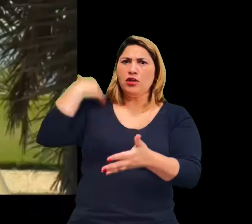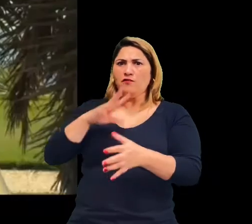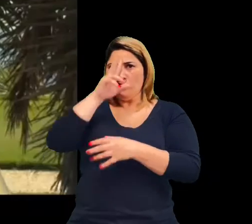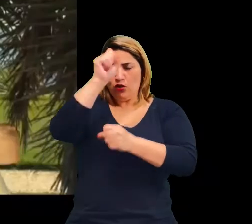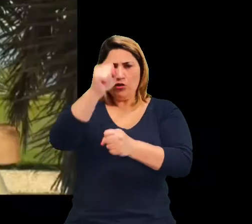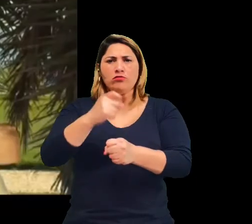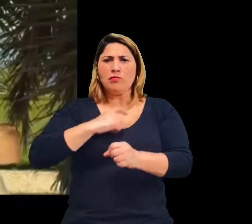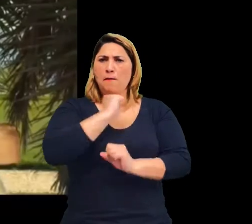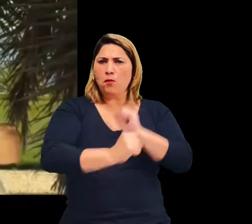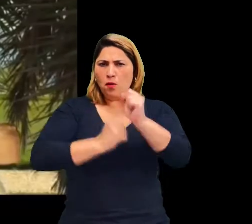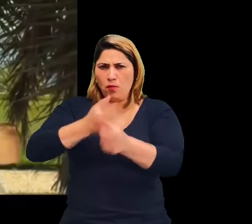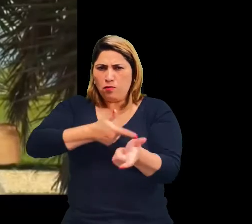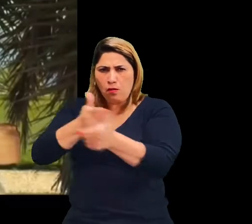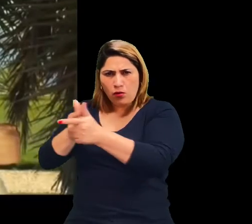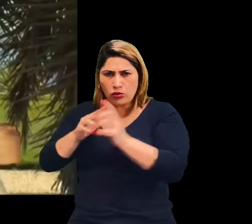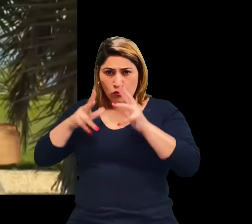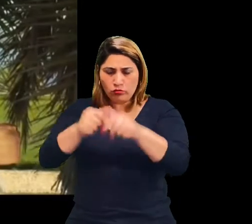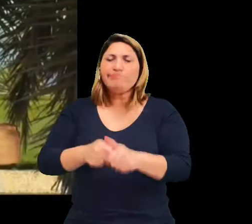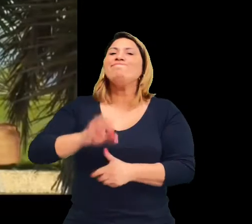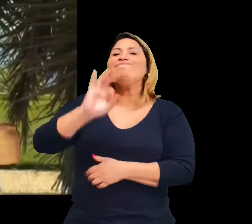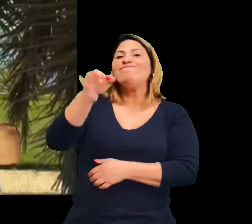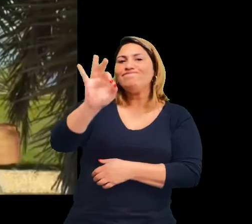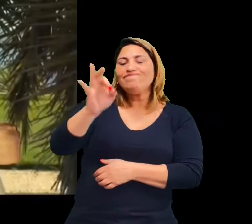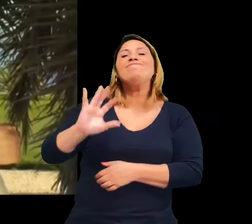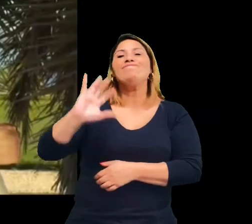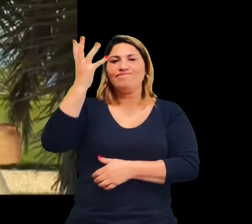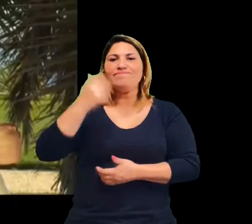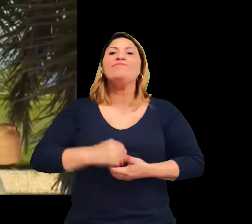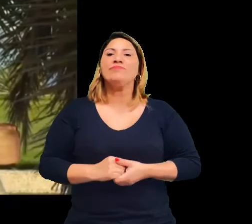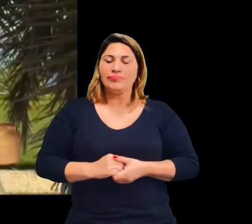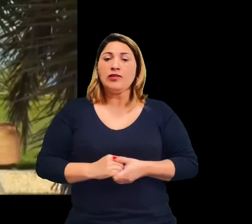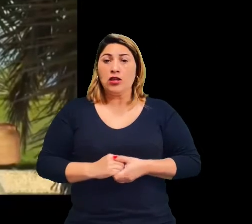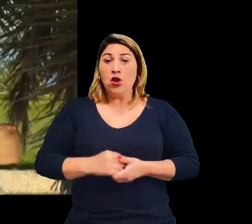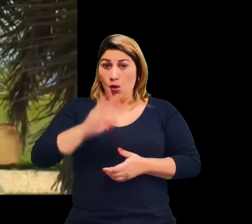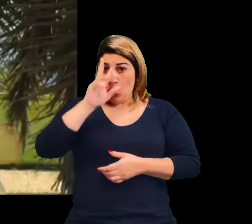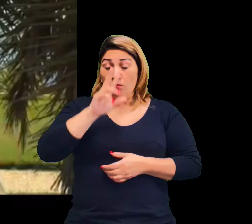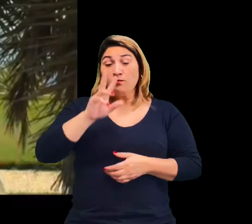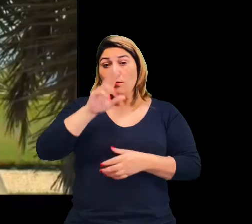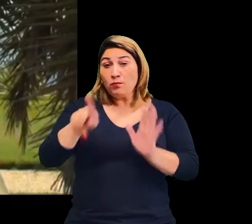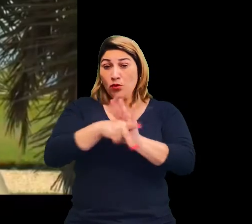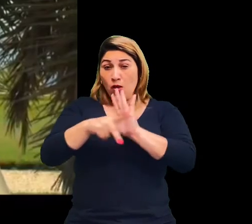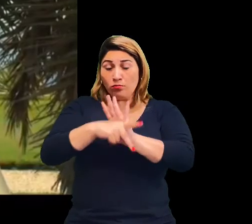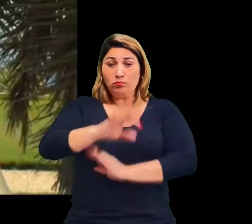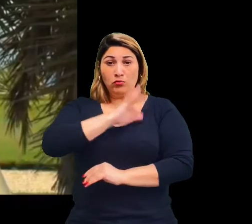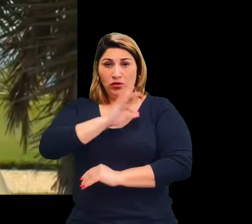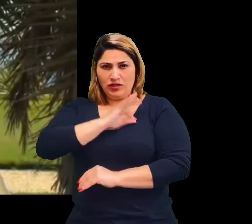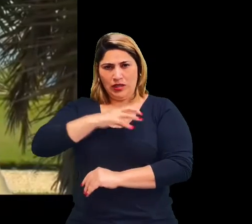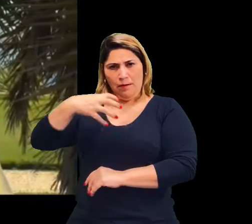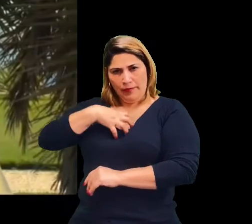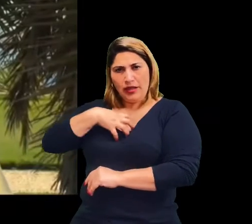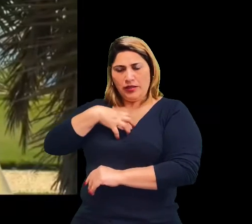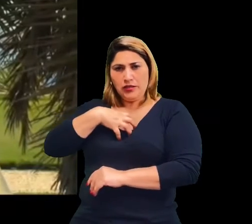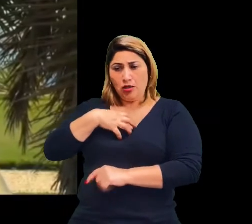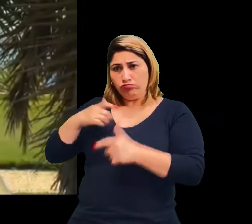não é isso? Sim, foi uma matança feita pelas forças policiais do governo do estado da Bahia, vindas do município de Prado